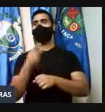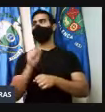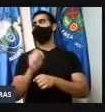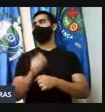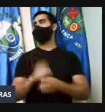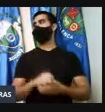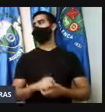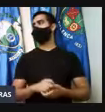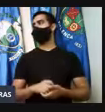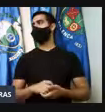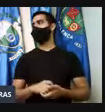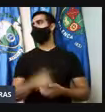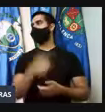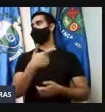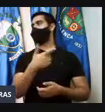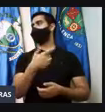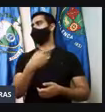Complementar